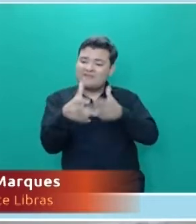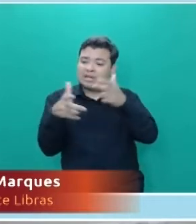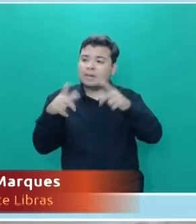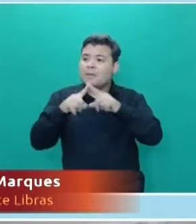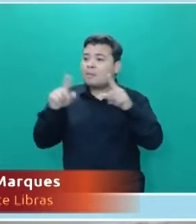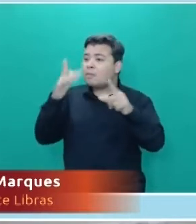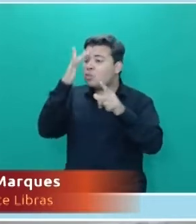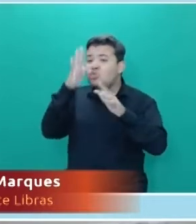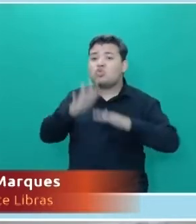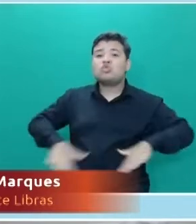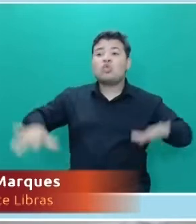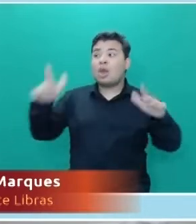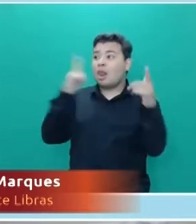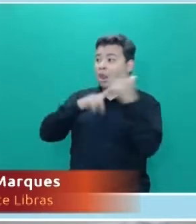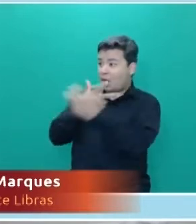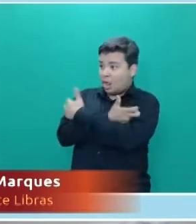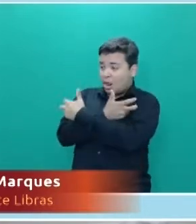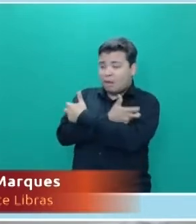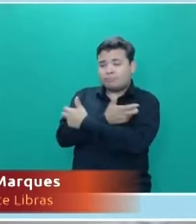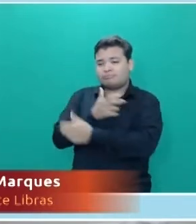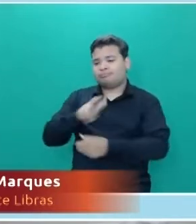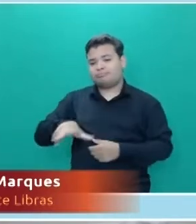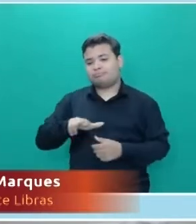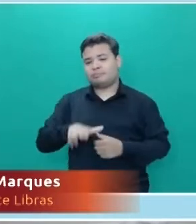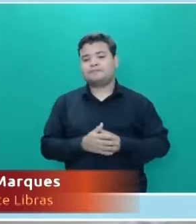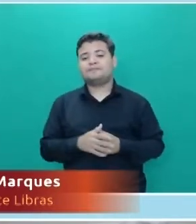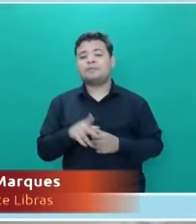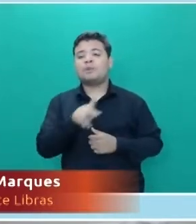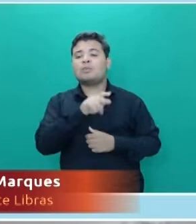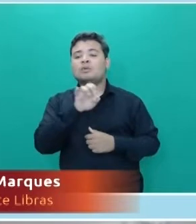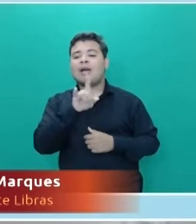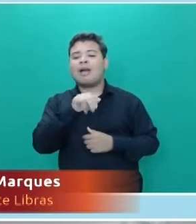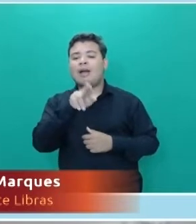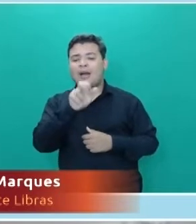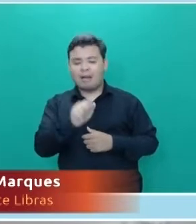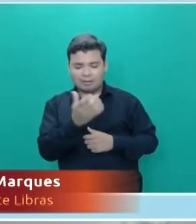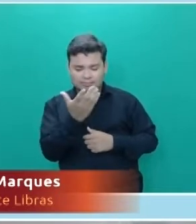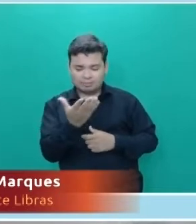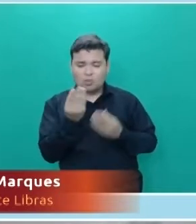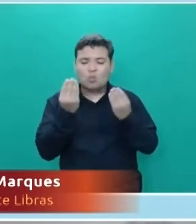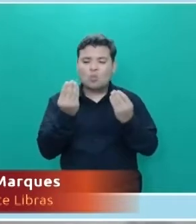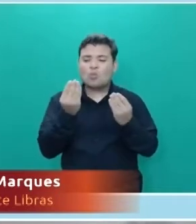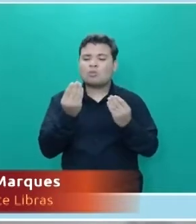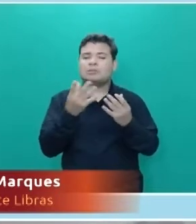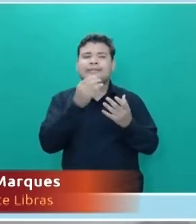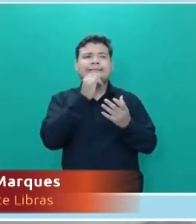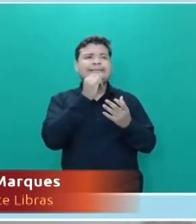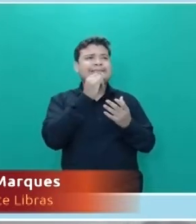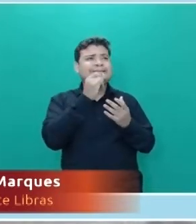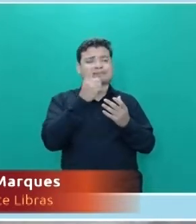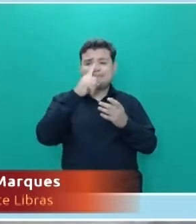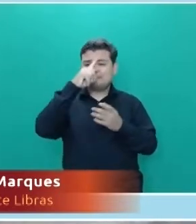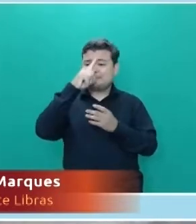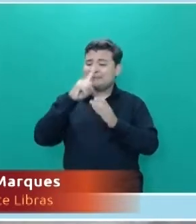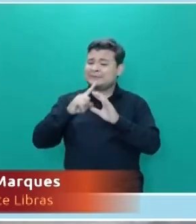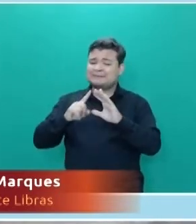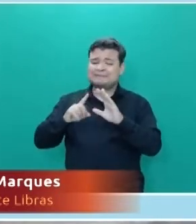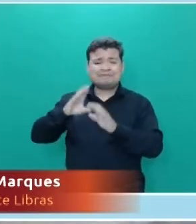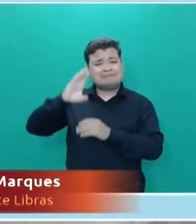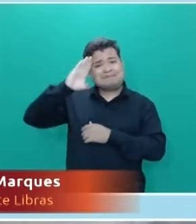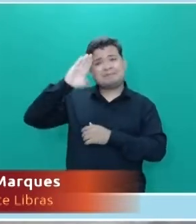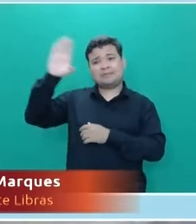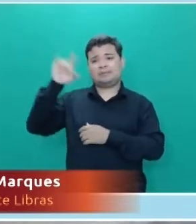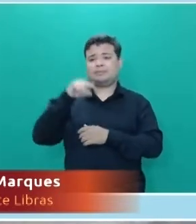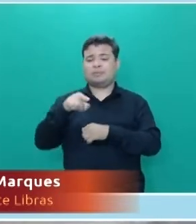país. Professora Edna, quais são os principais riscos que a senhora pode destacar da poliomielite,